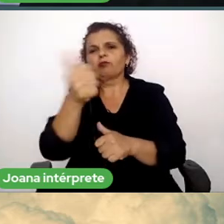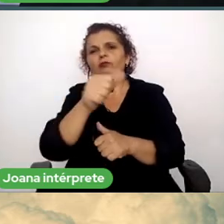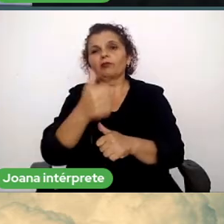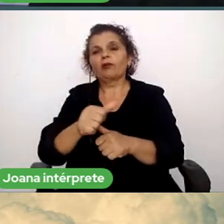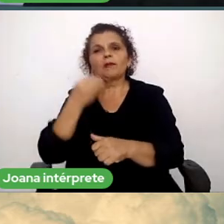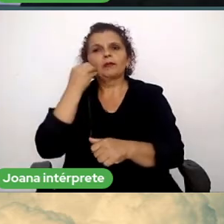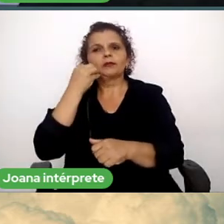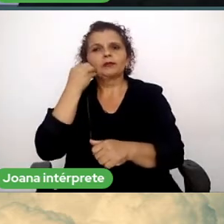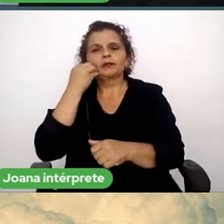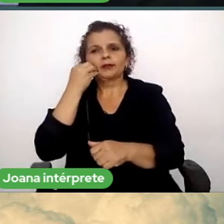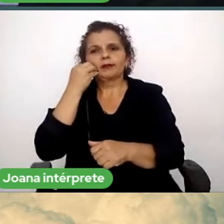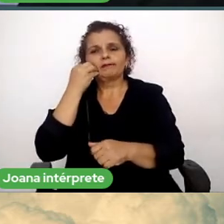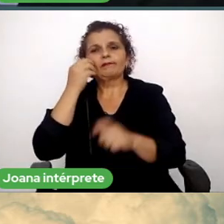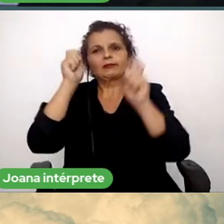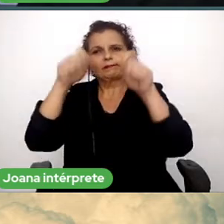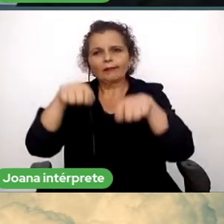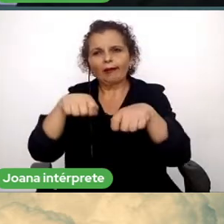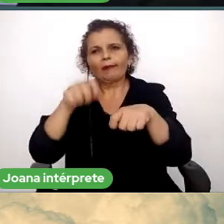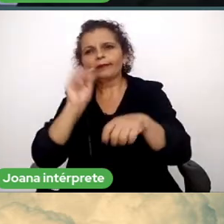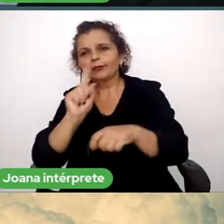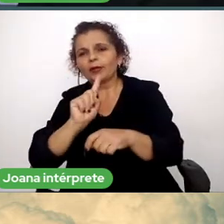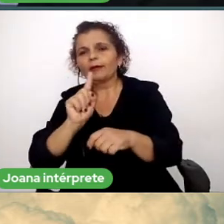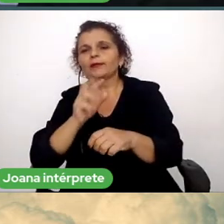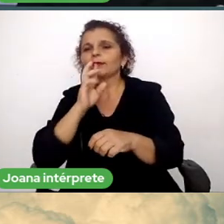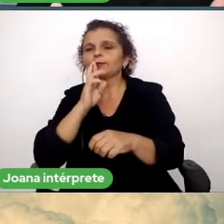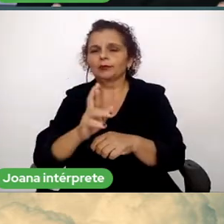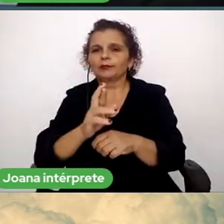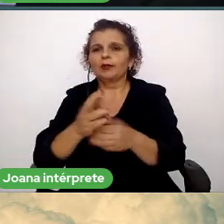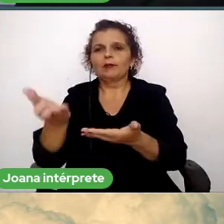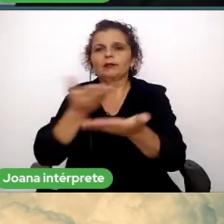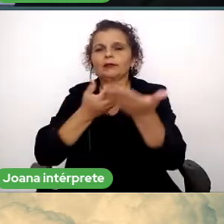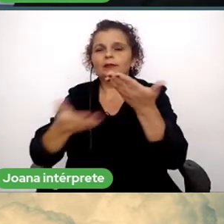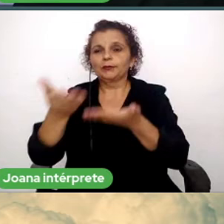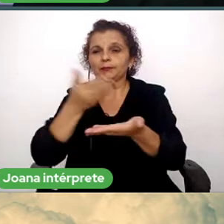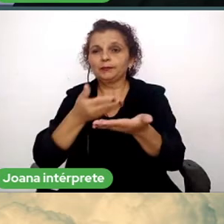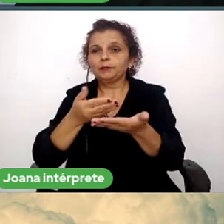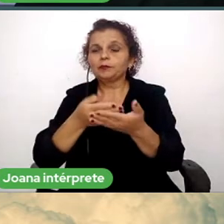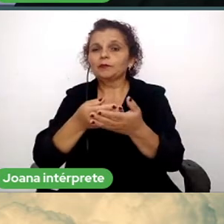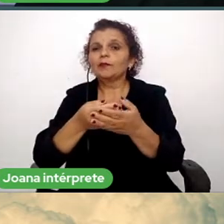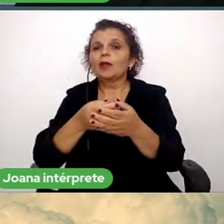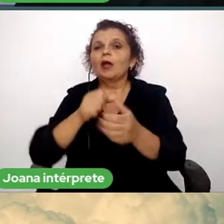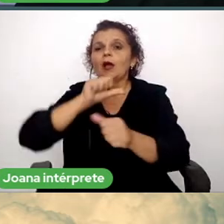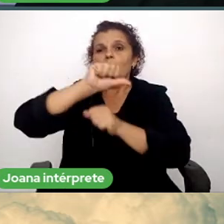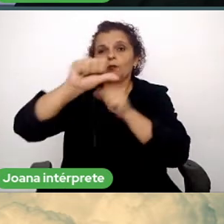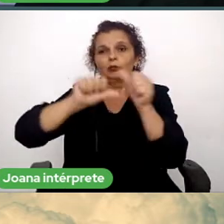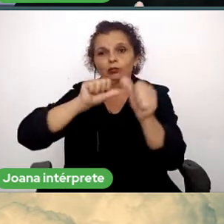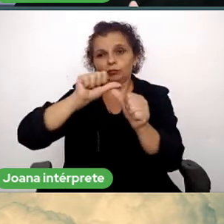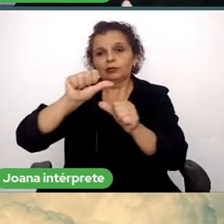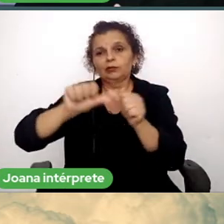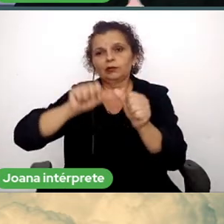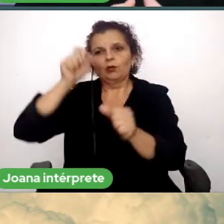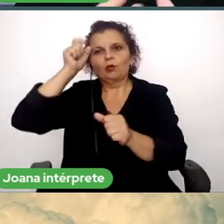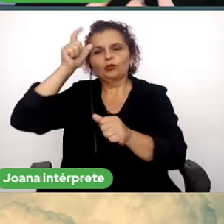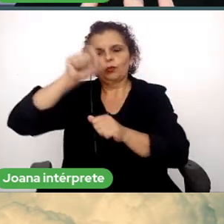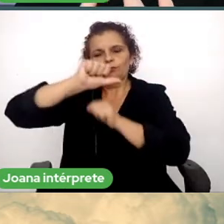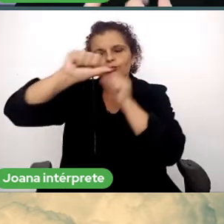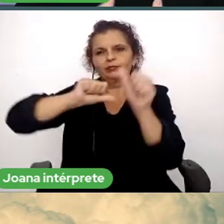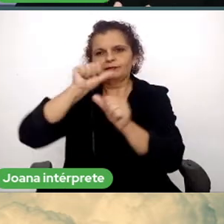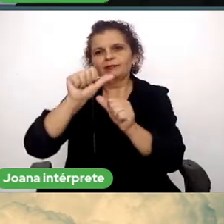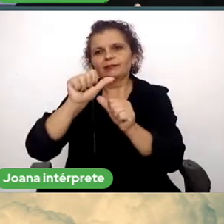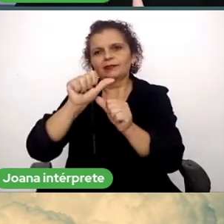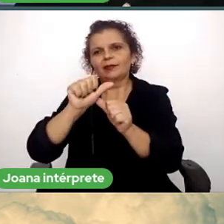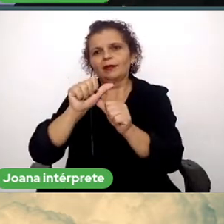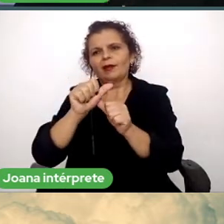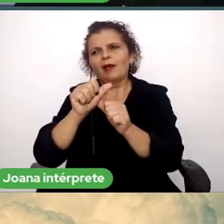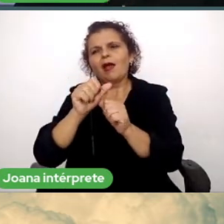ideias e conseguir associar com resultados. A mudança cultural, geralmente, isso é óbvio, mas nem sempre muito bem